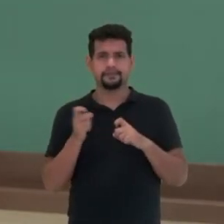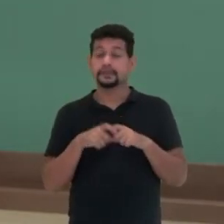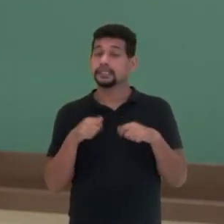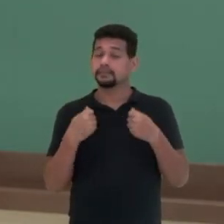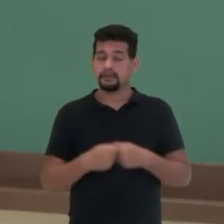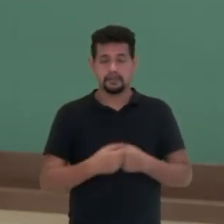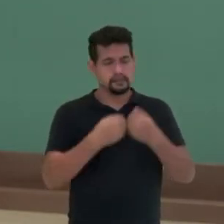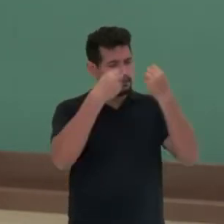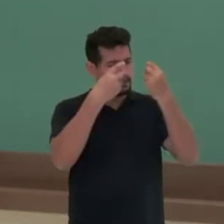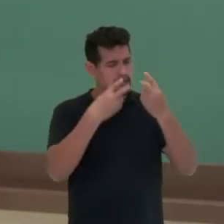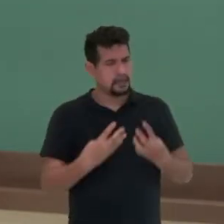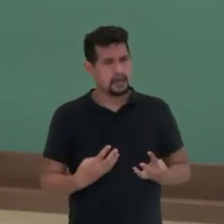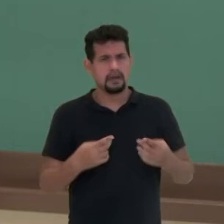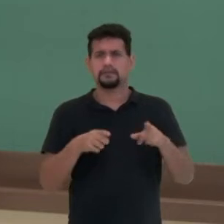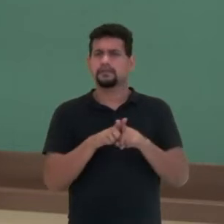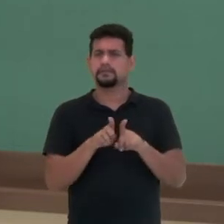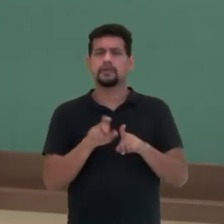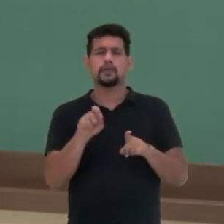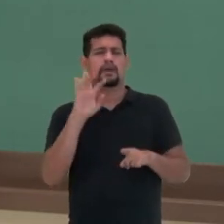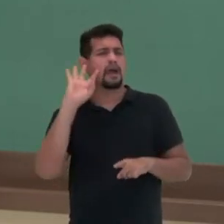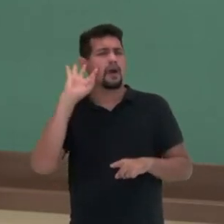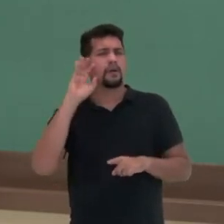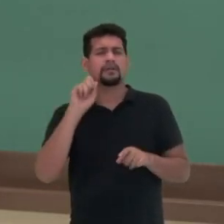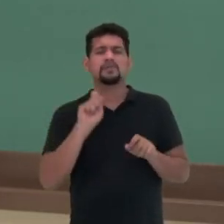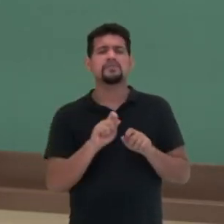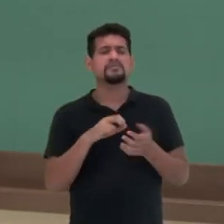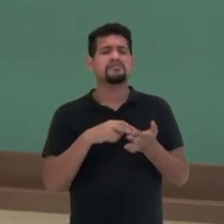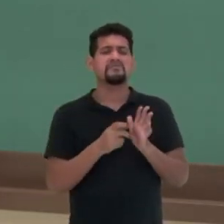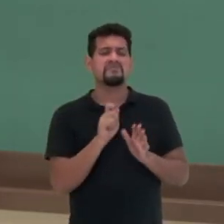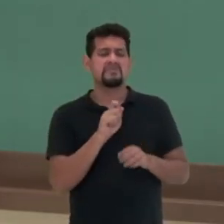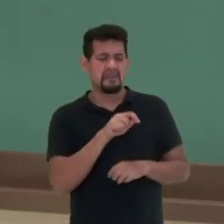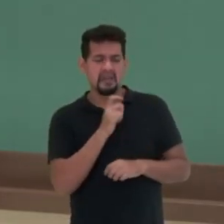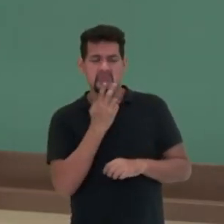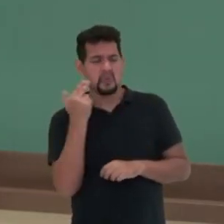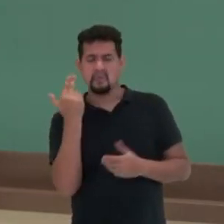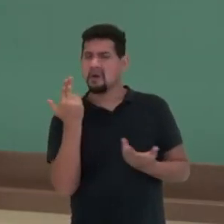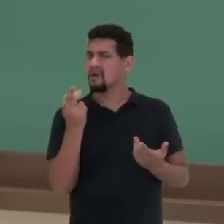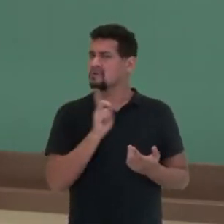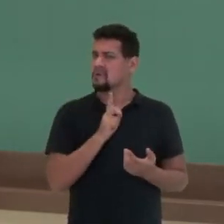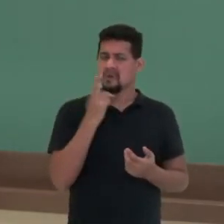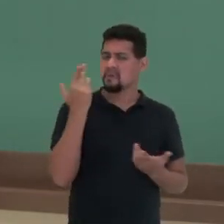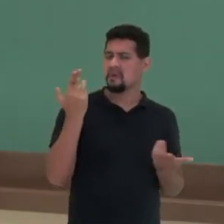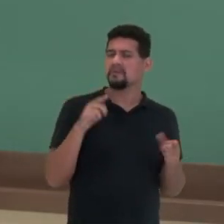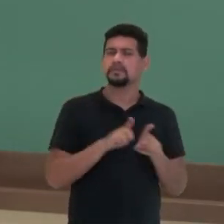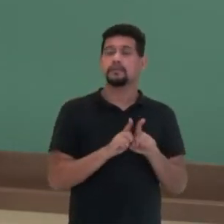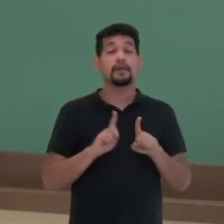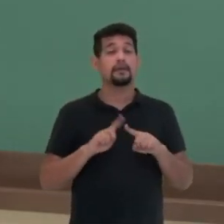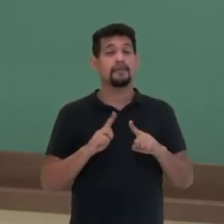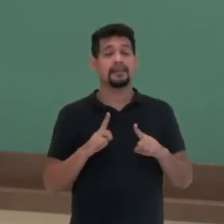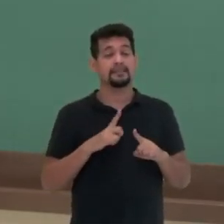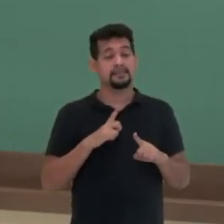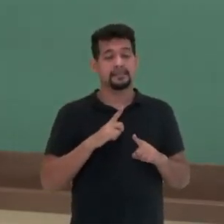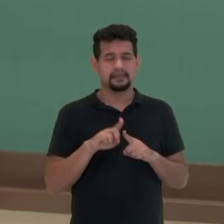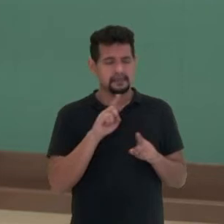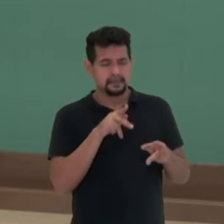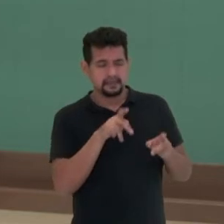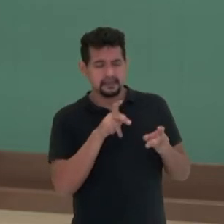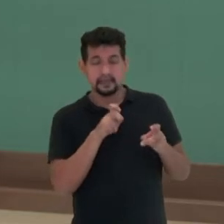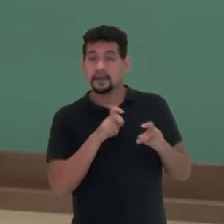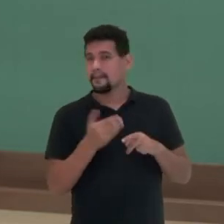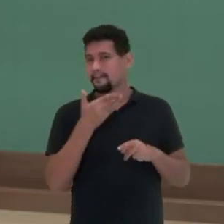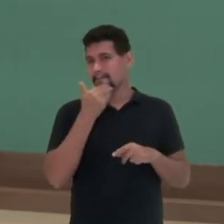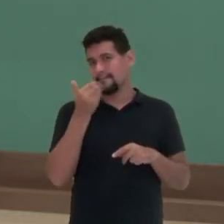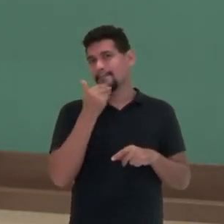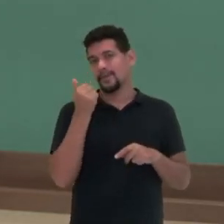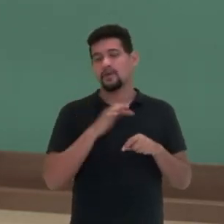poder dizer o que é, né, que tem, se é normal ou não é, e quanto mais cedo diagnosticar,